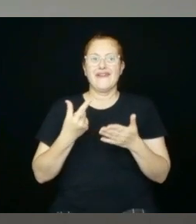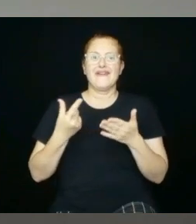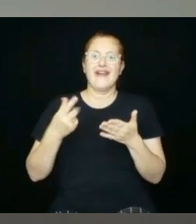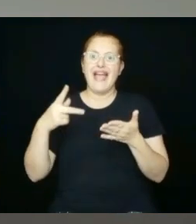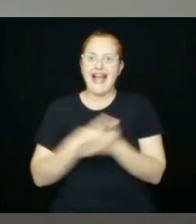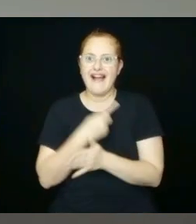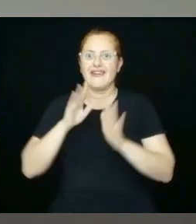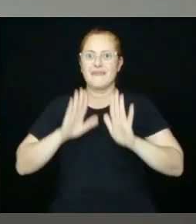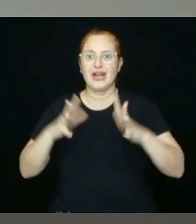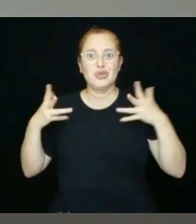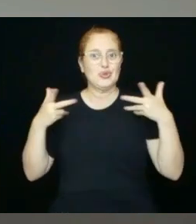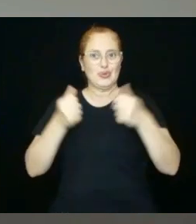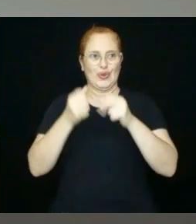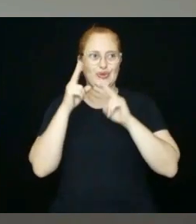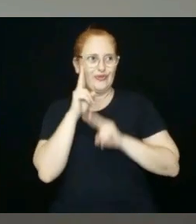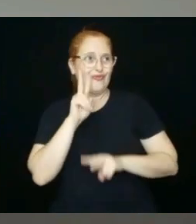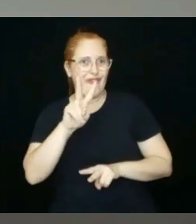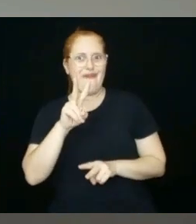aqui.